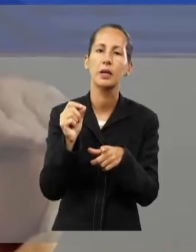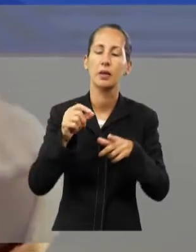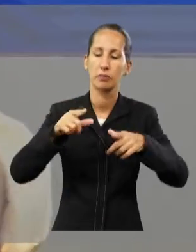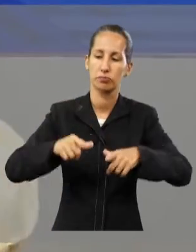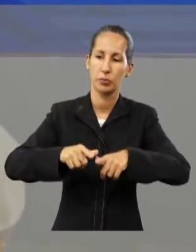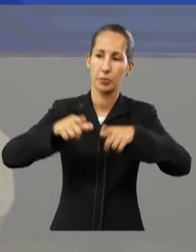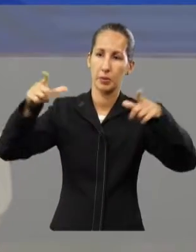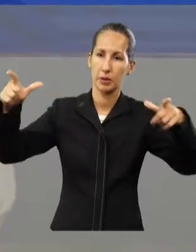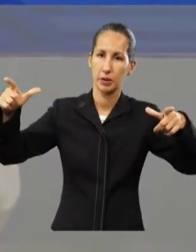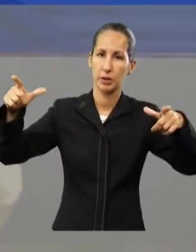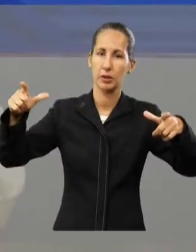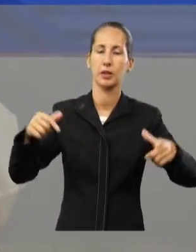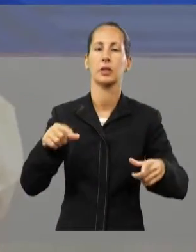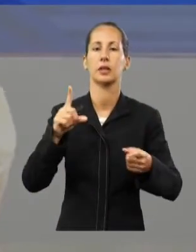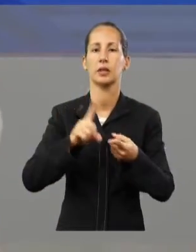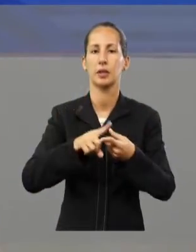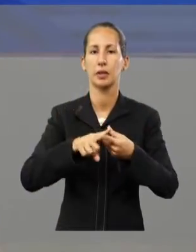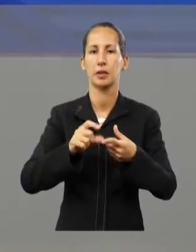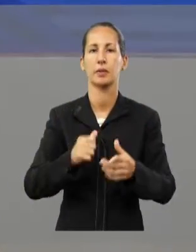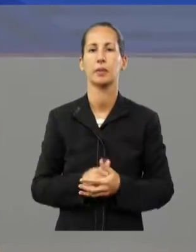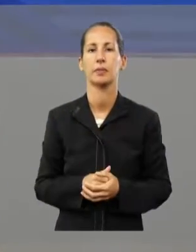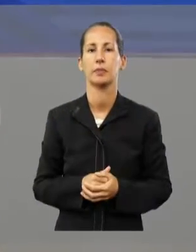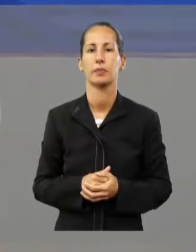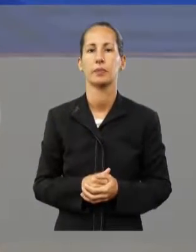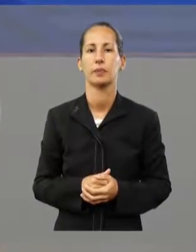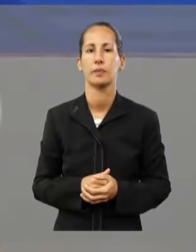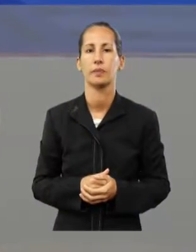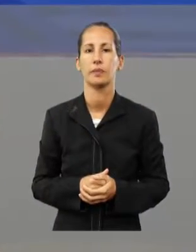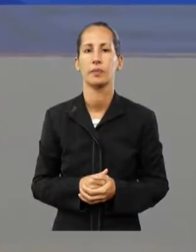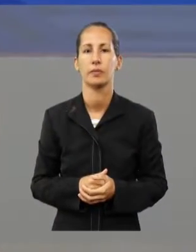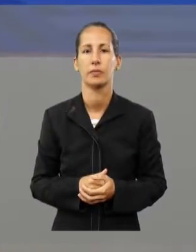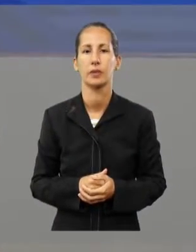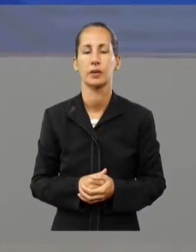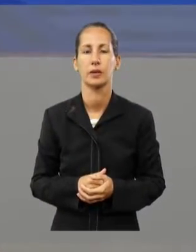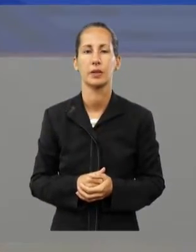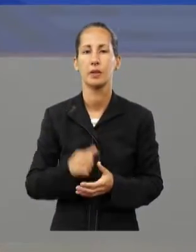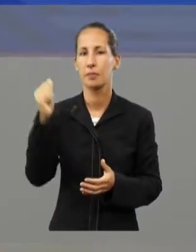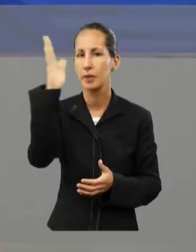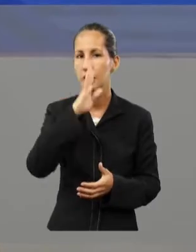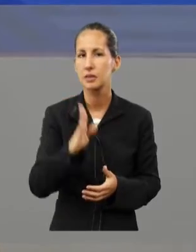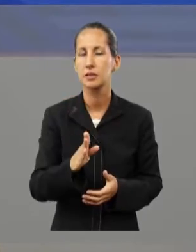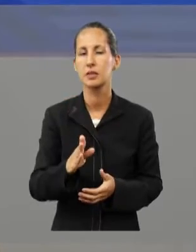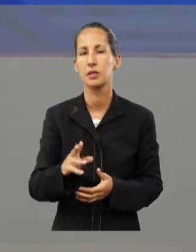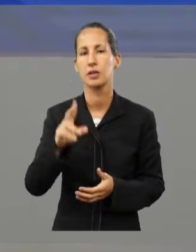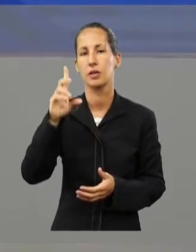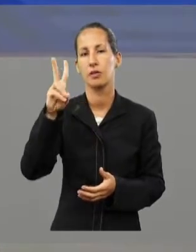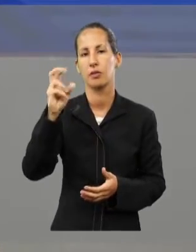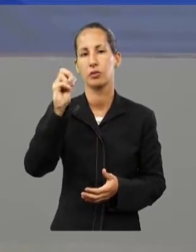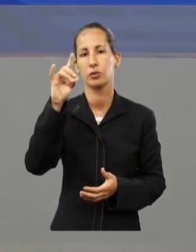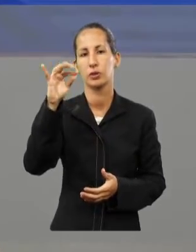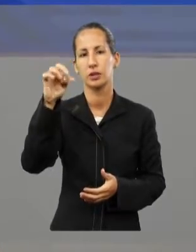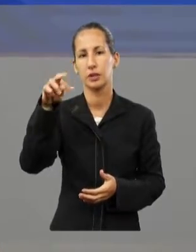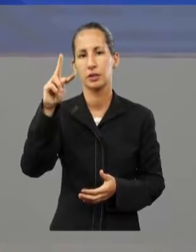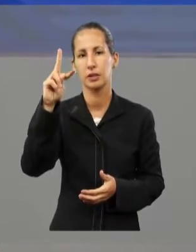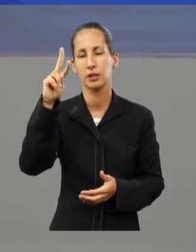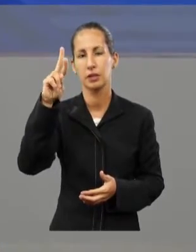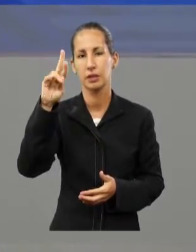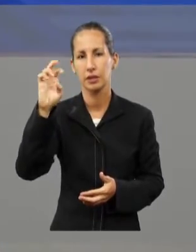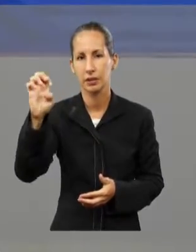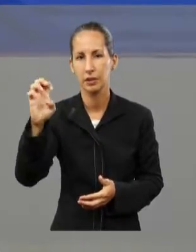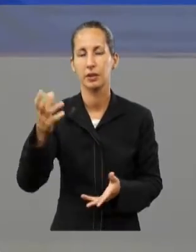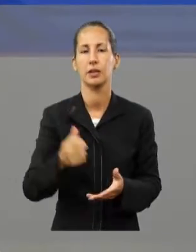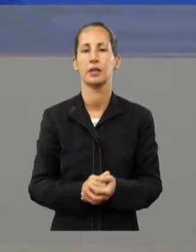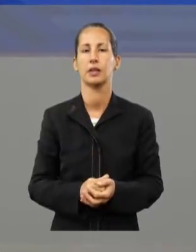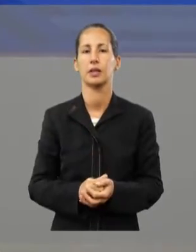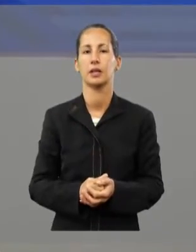aumentei, e eu peguei para ter cantores todo nacional, Valdir Soriano, Bartô Galeno, Zé